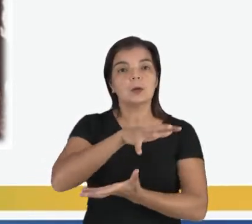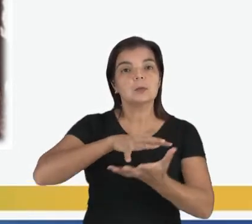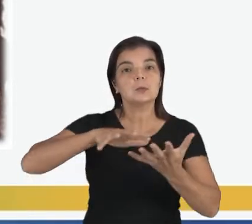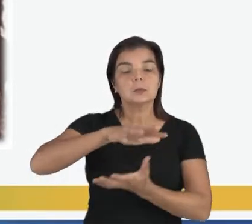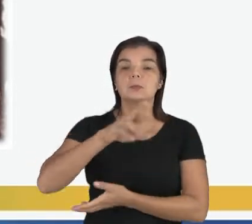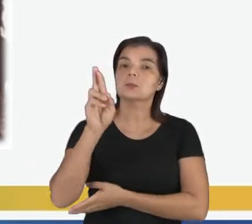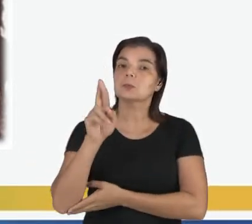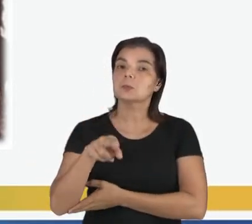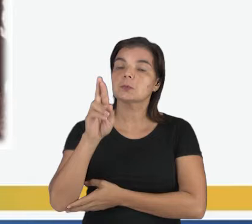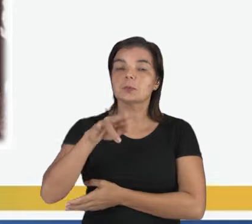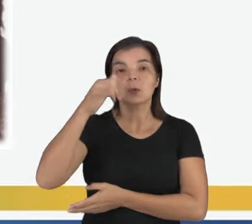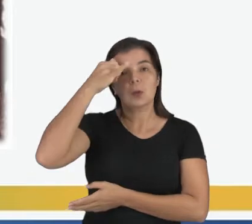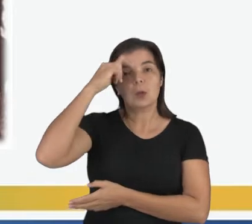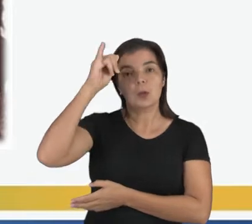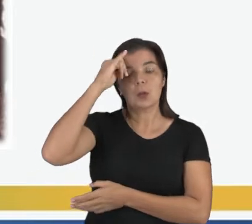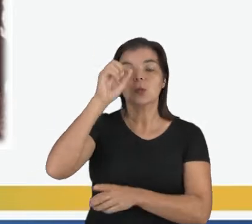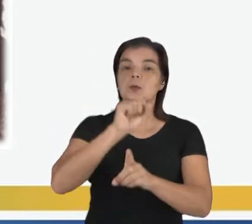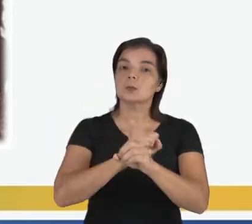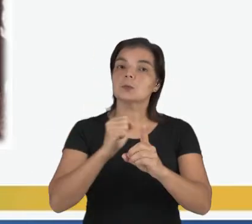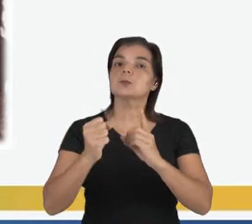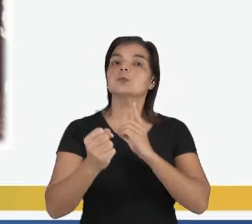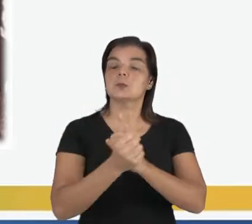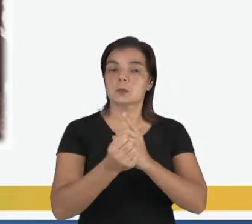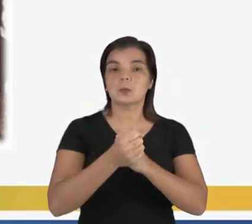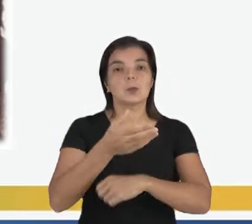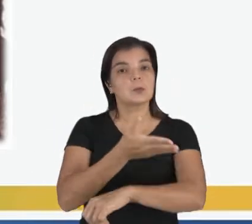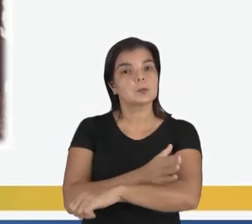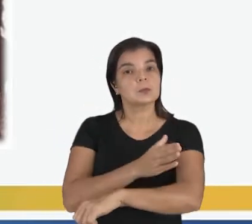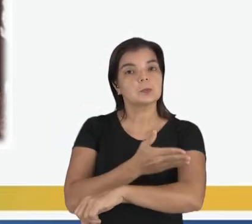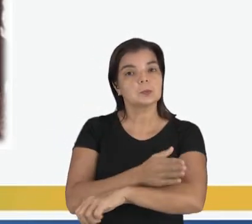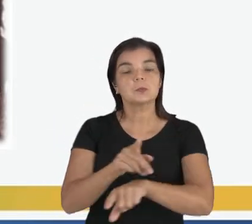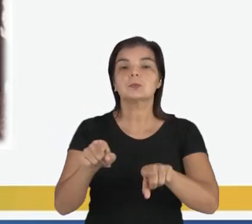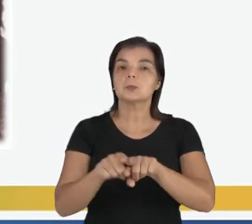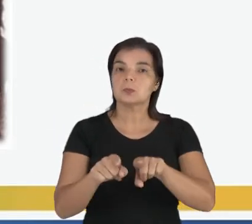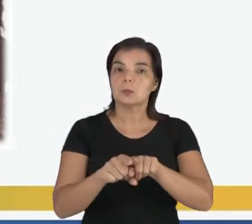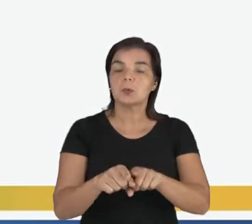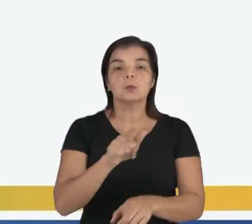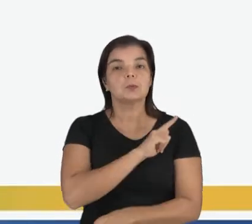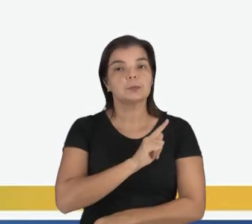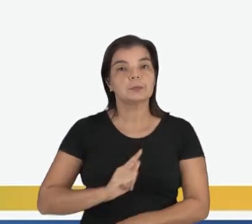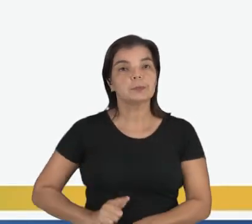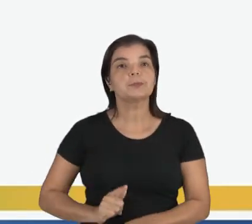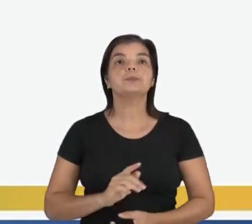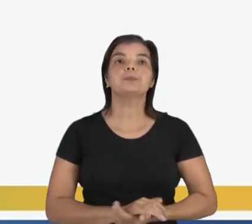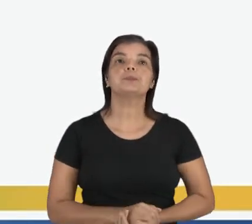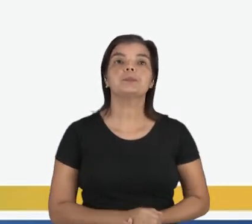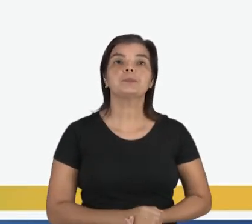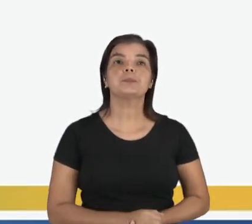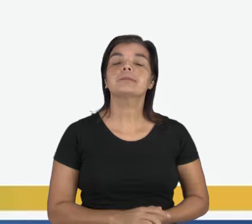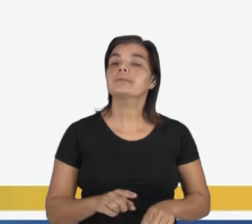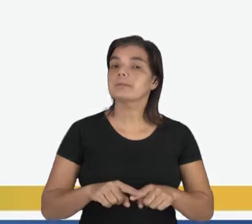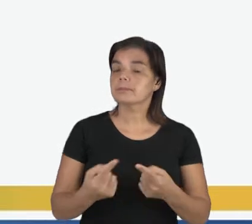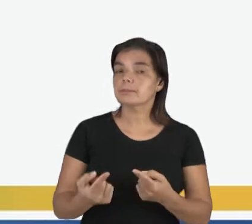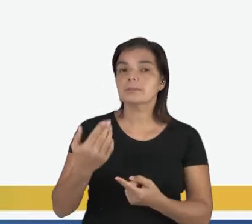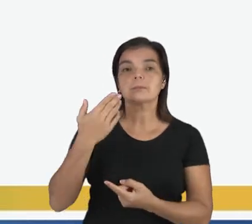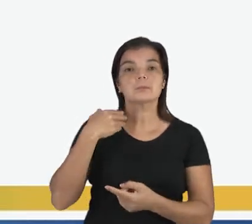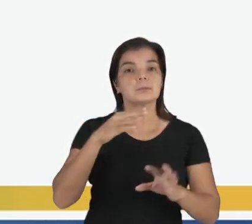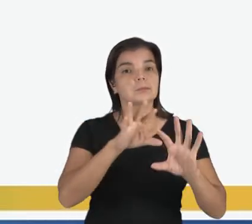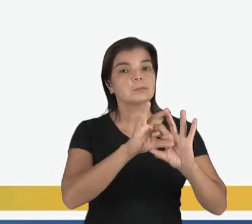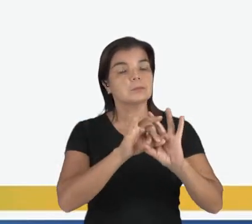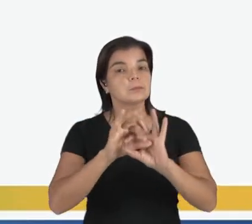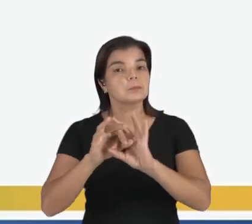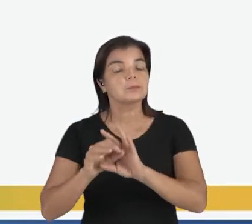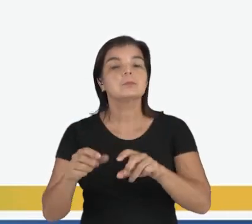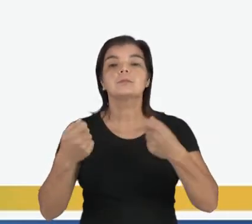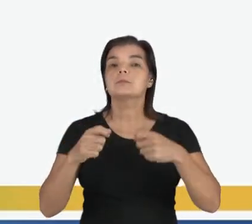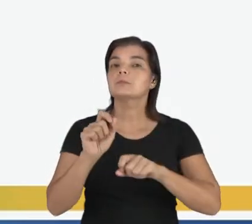Russa é que as ideias socialistas elas foram colocadas em práticas, então, num governo, tá, pessoal? Mas para a gente contextualizar um